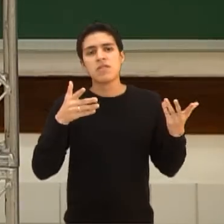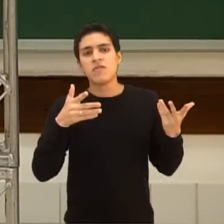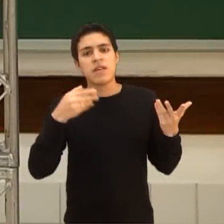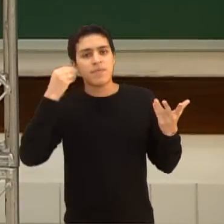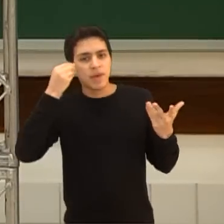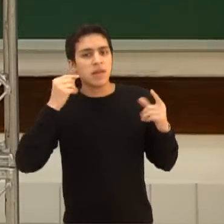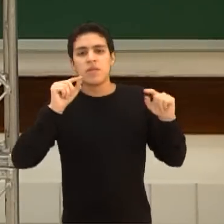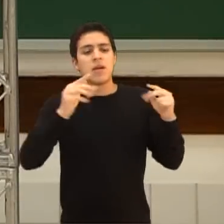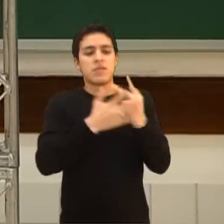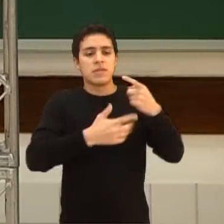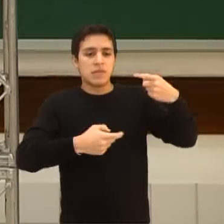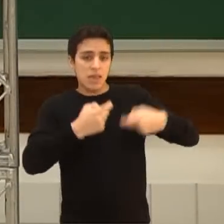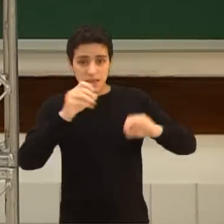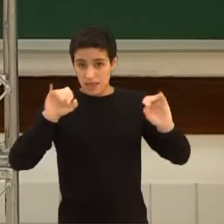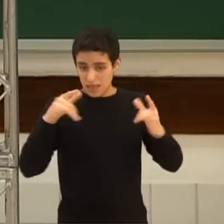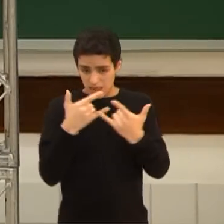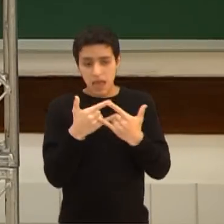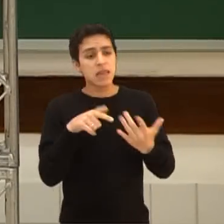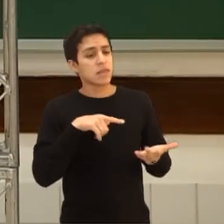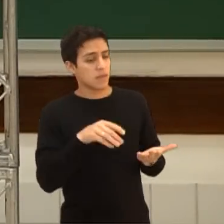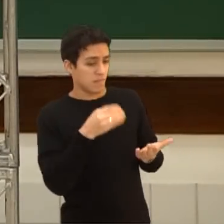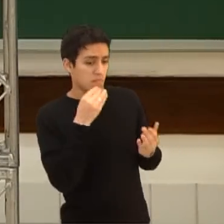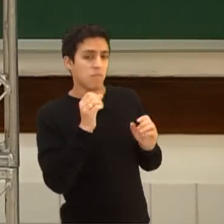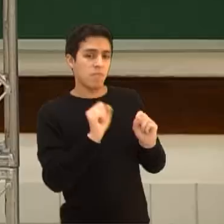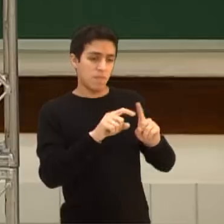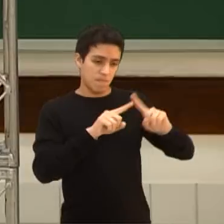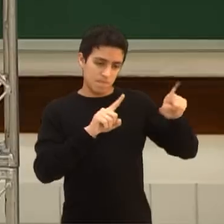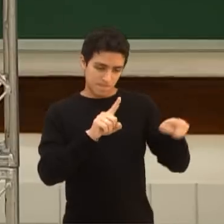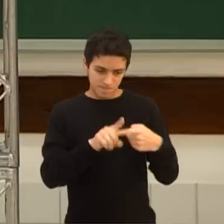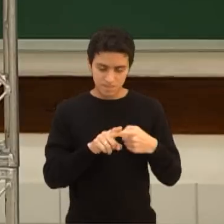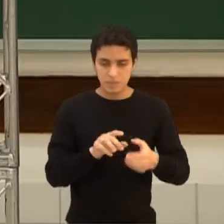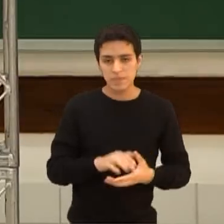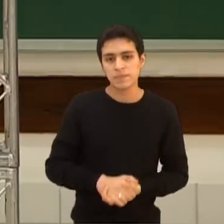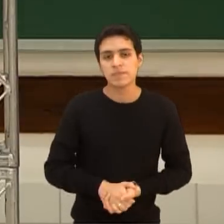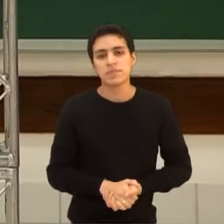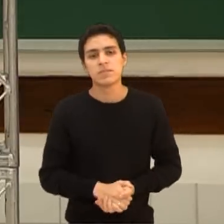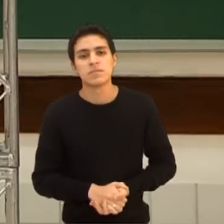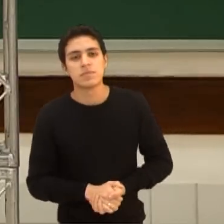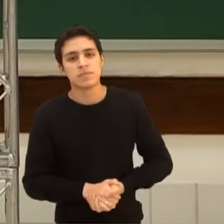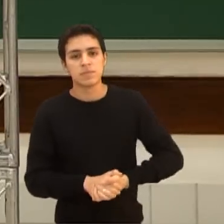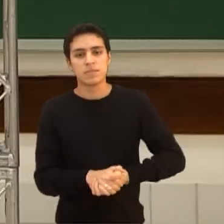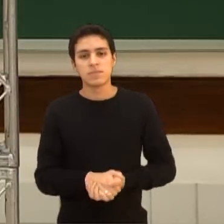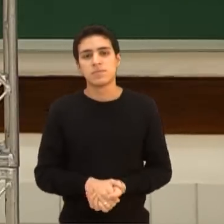aí sim, né, tem uma grande chance de acontecer a gravidez.